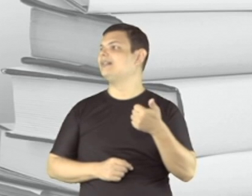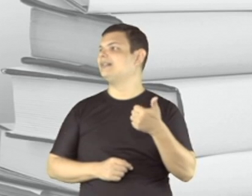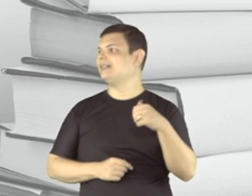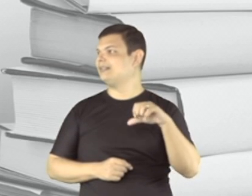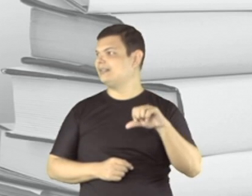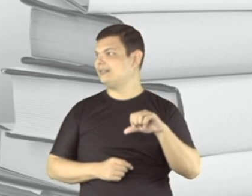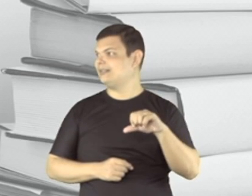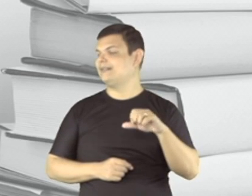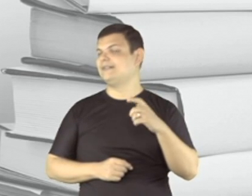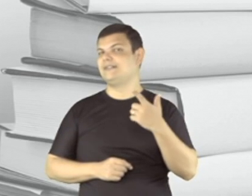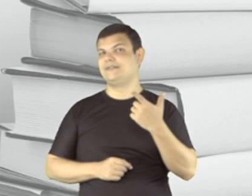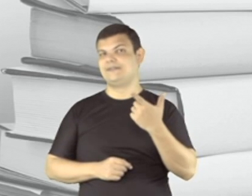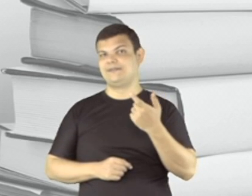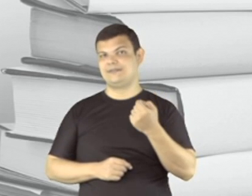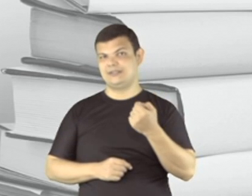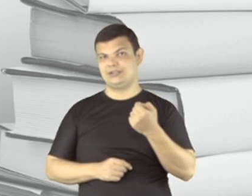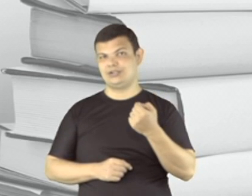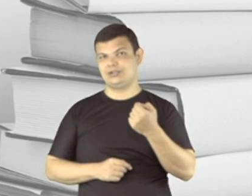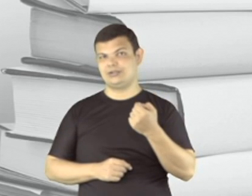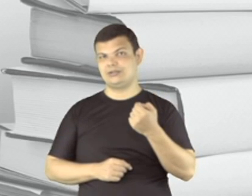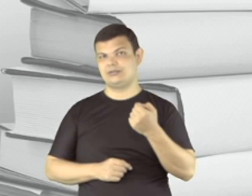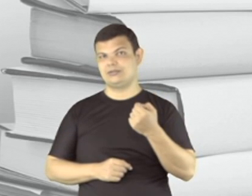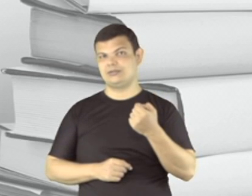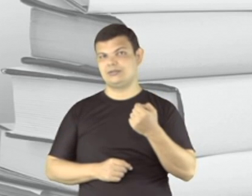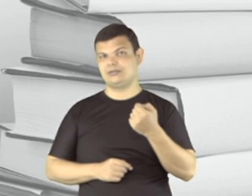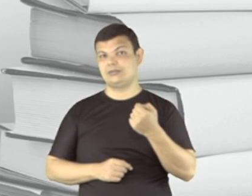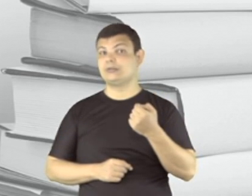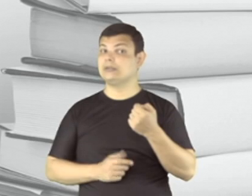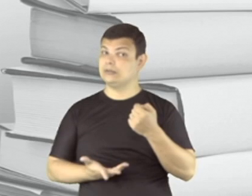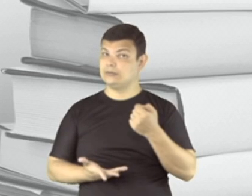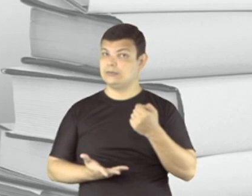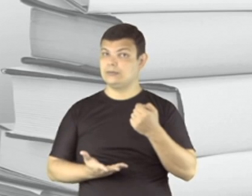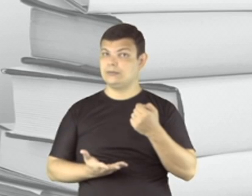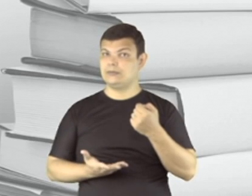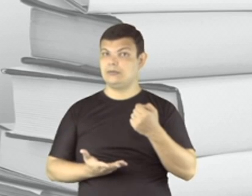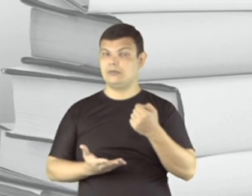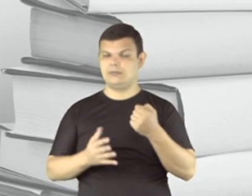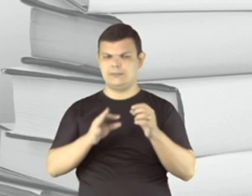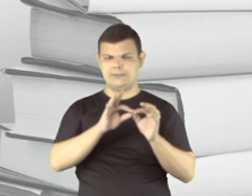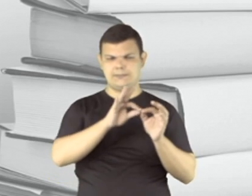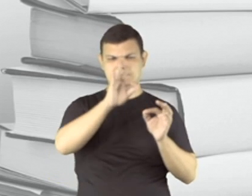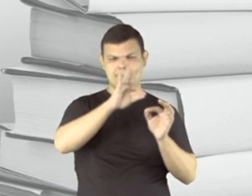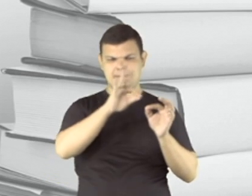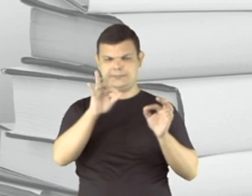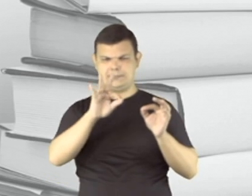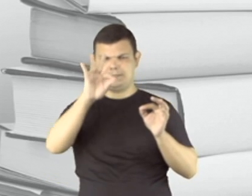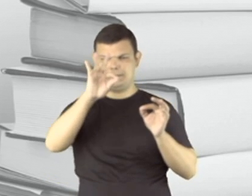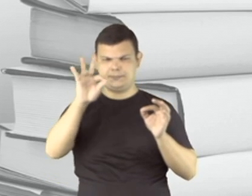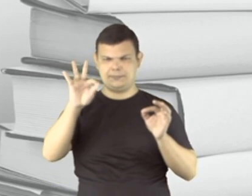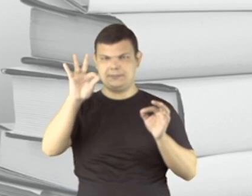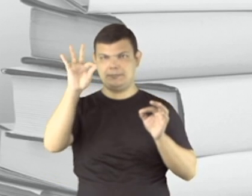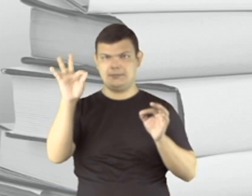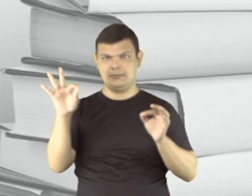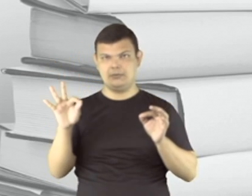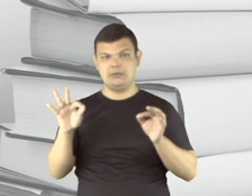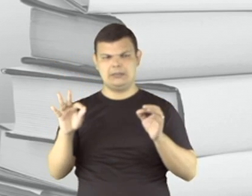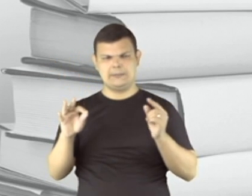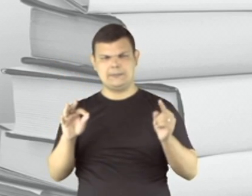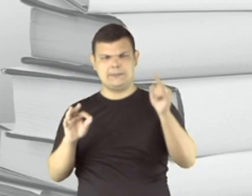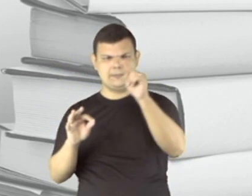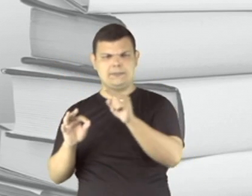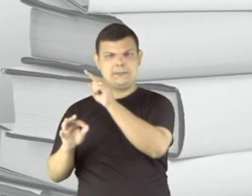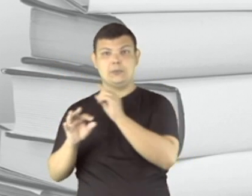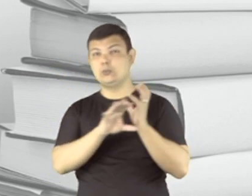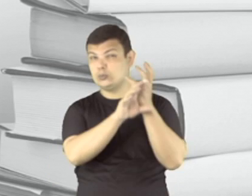18, 19, 20. Ou seja, o perímetro da área vermelha, dessa figura